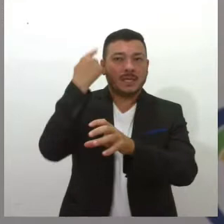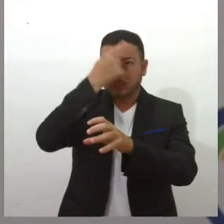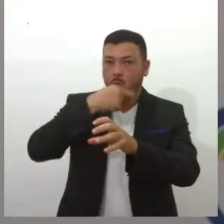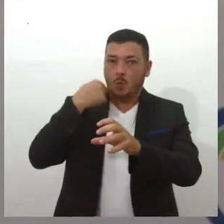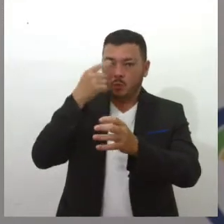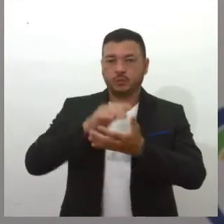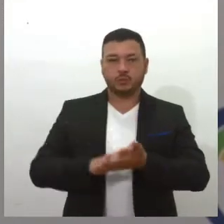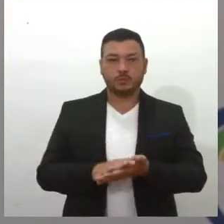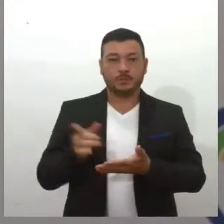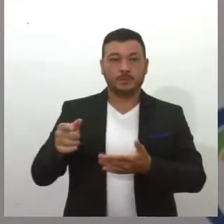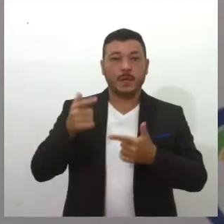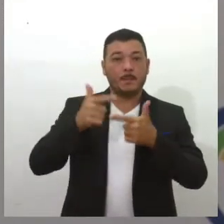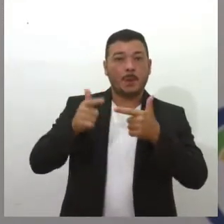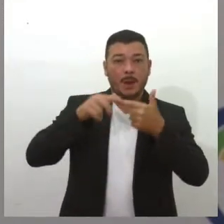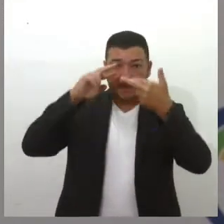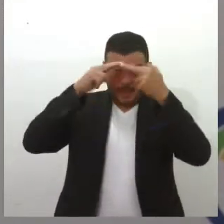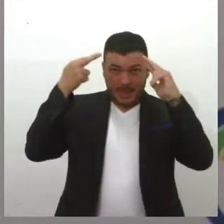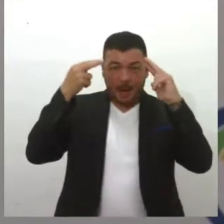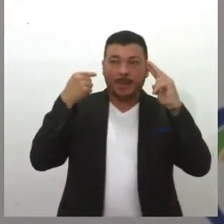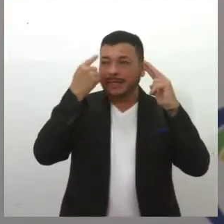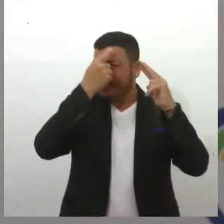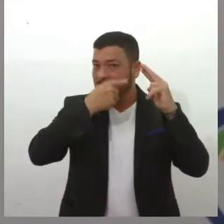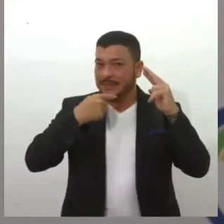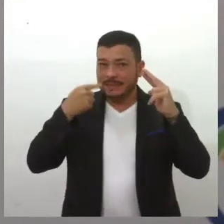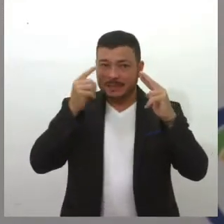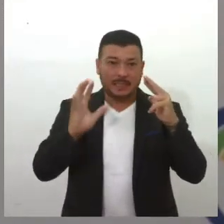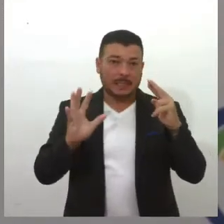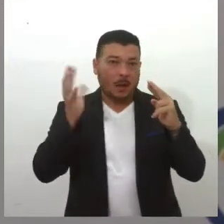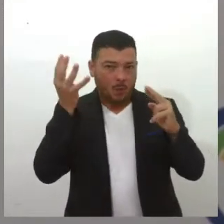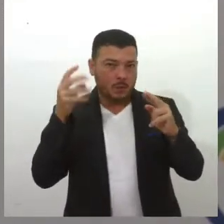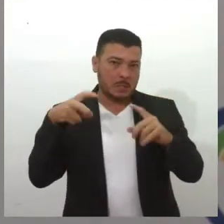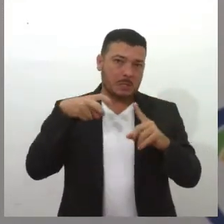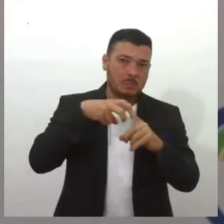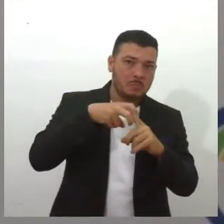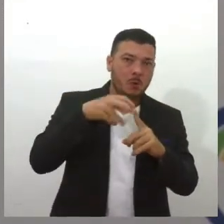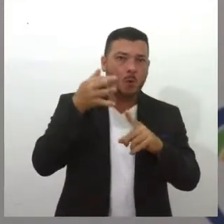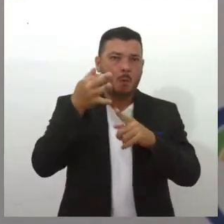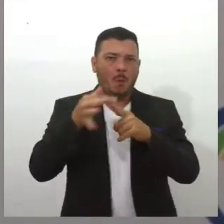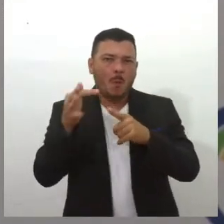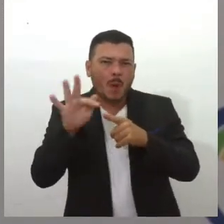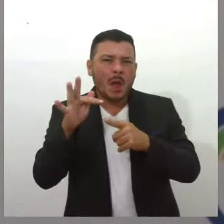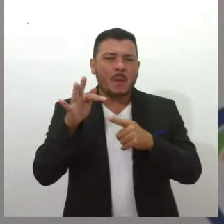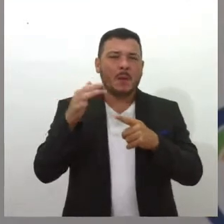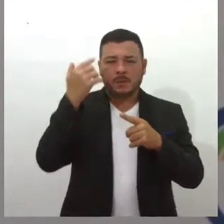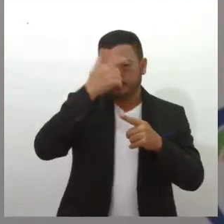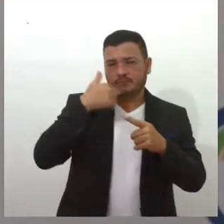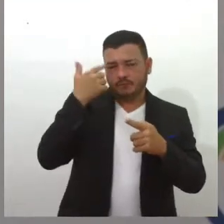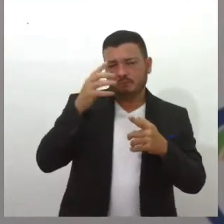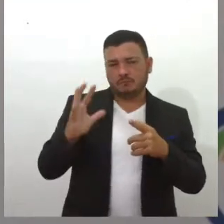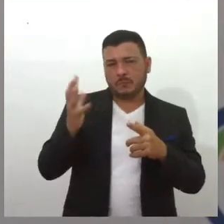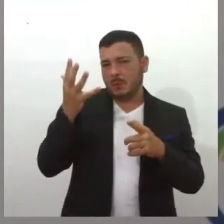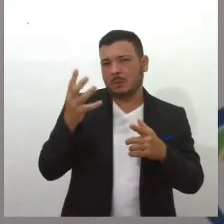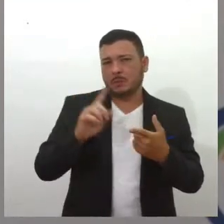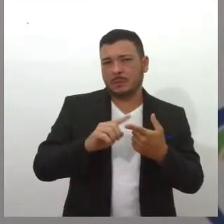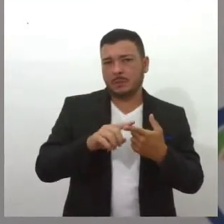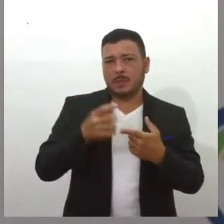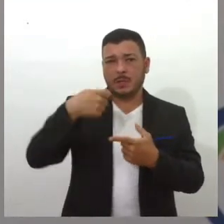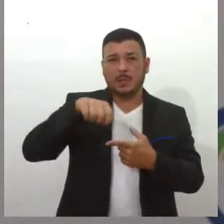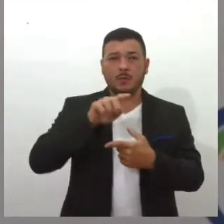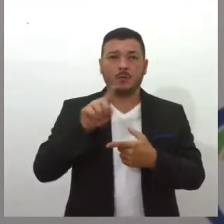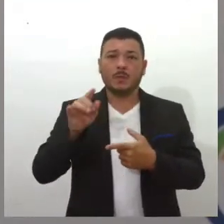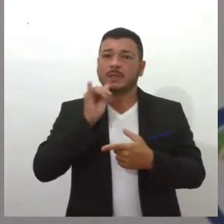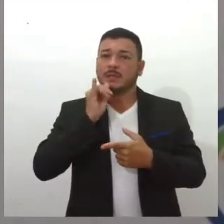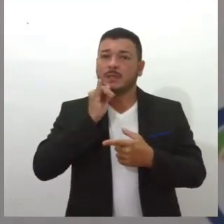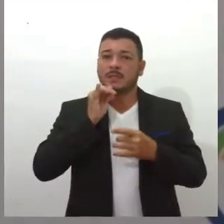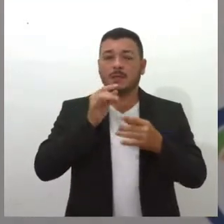aquelas lesões que, porventura, vêm acontecer de ferimentos na região da face que não precisem do cirurgião